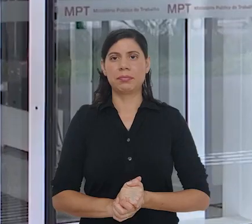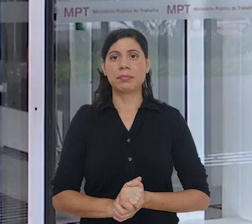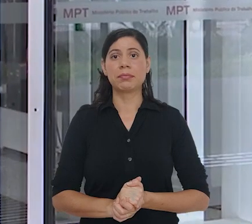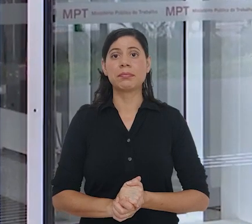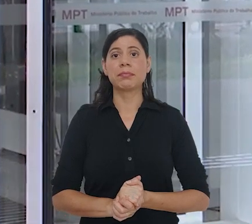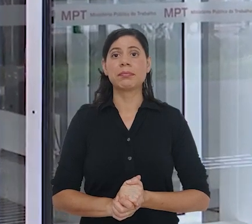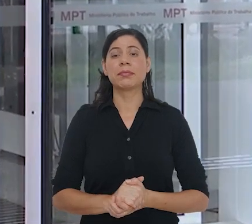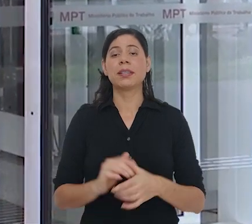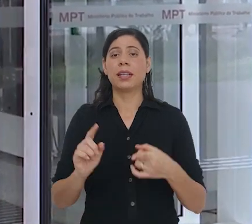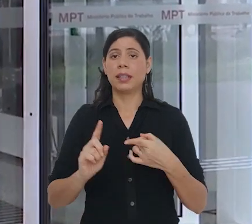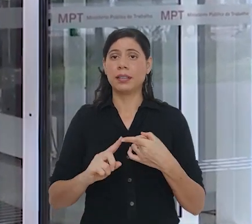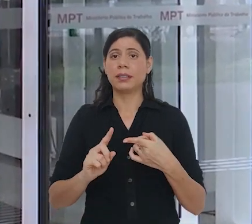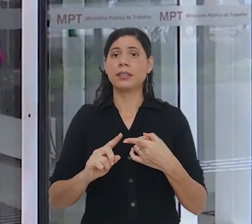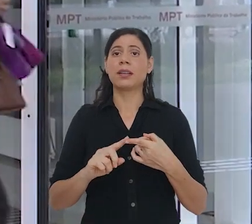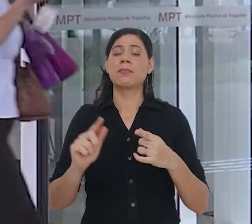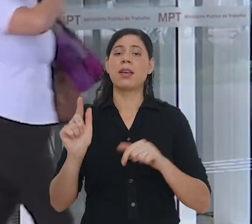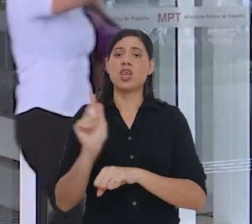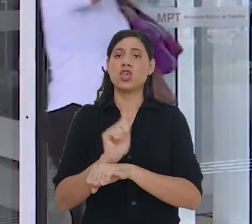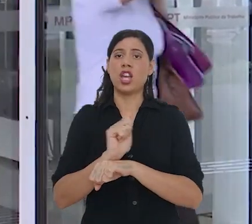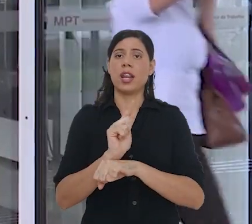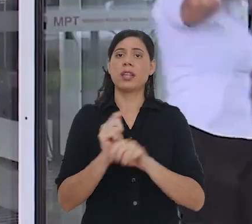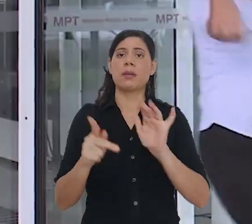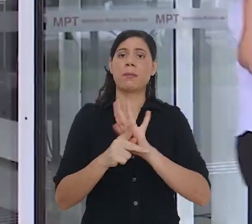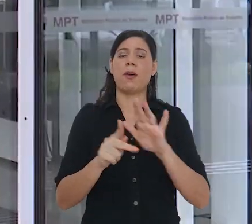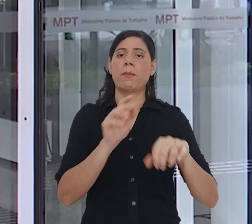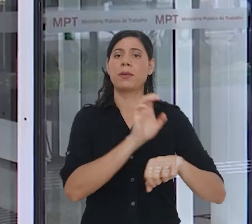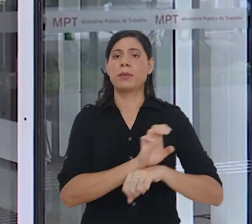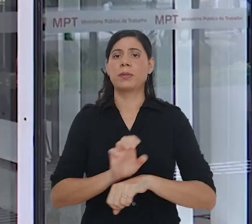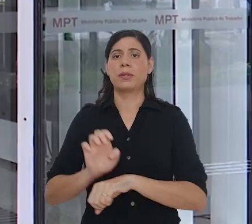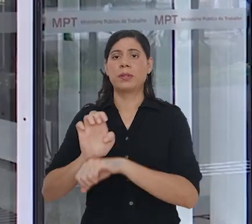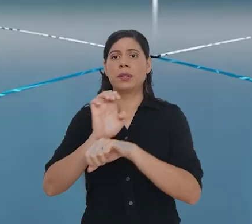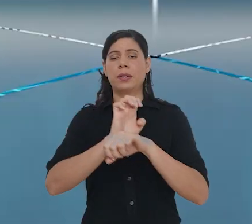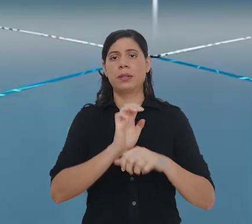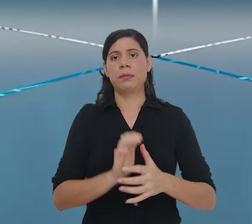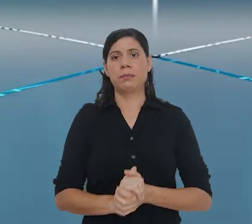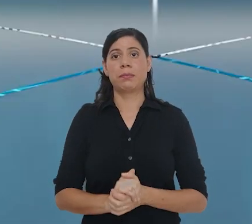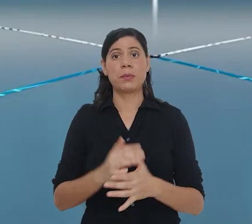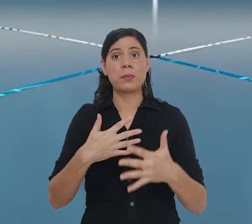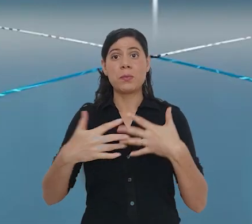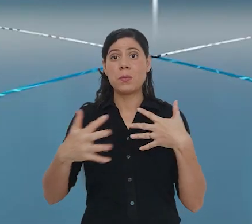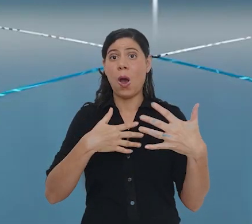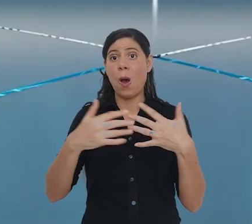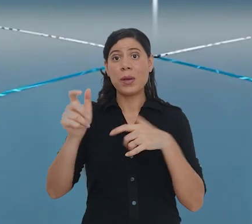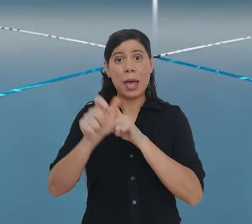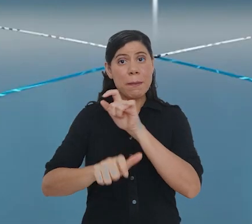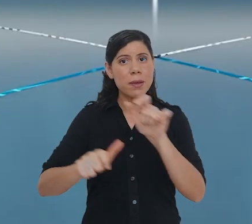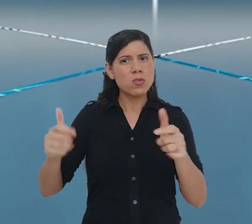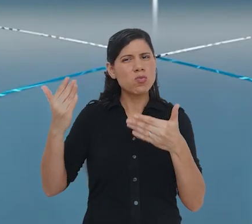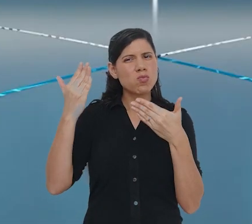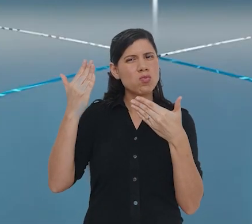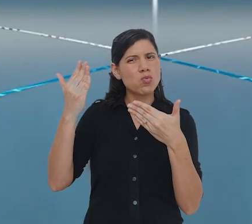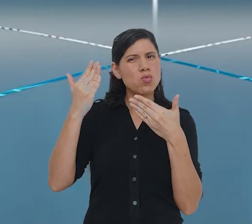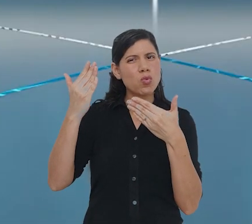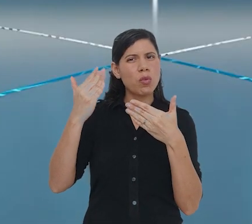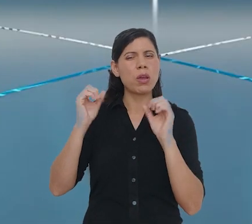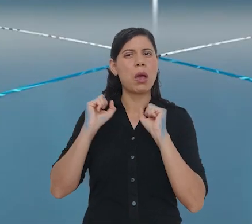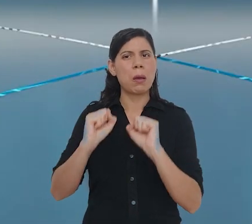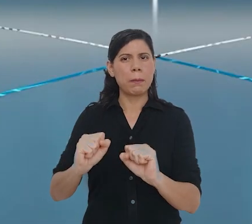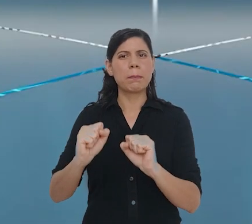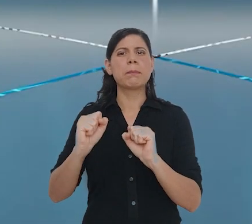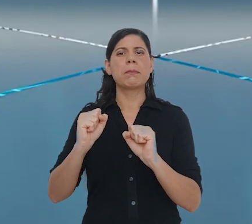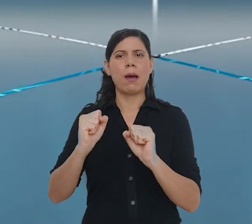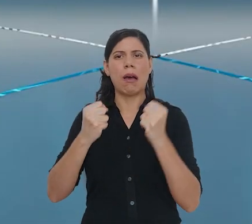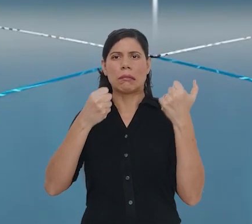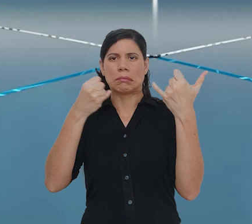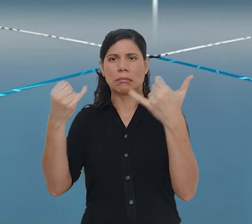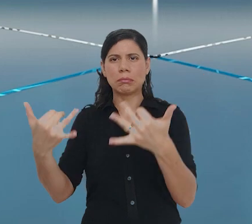www.mpt.mp.br e superintendências e gerências estaduais do trabalho. Qualquer pessoa com uma suspeita pode relatar casos